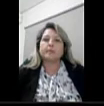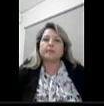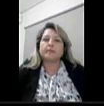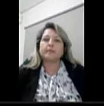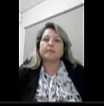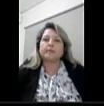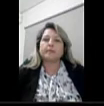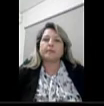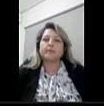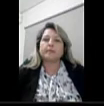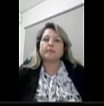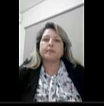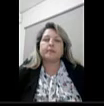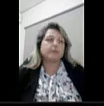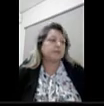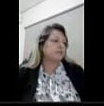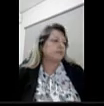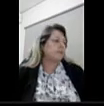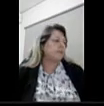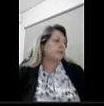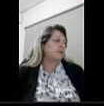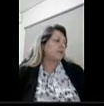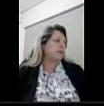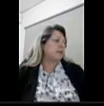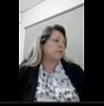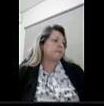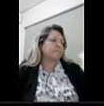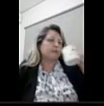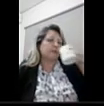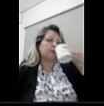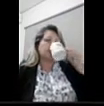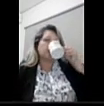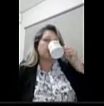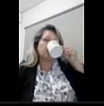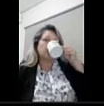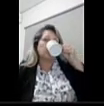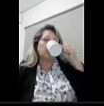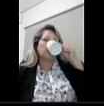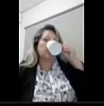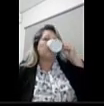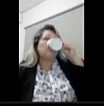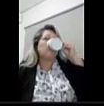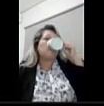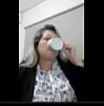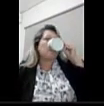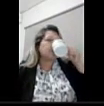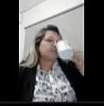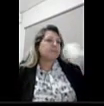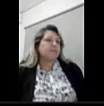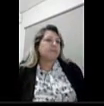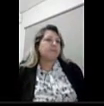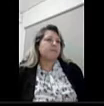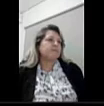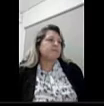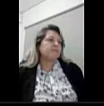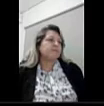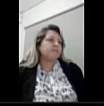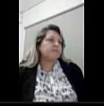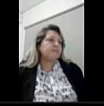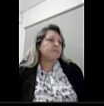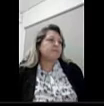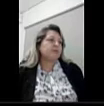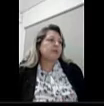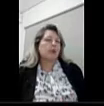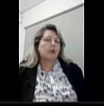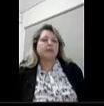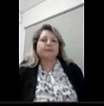a ver com a criança ter feito alguma coisa? Nada, é arbitrário. Eu decidi que aquilo é positivo, que aquilo é bom.